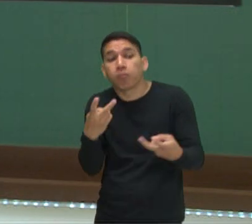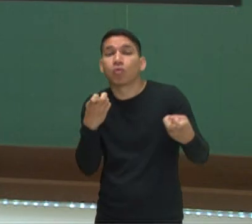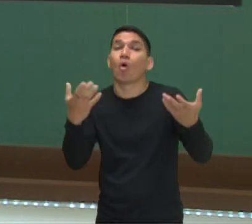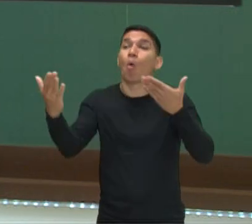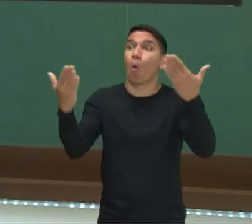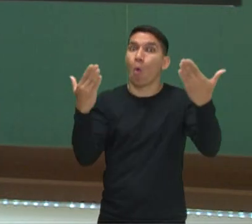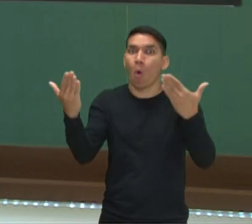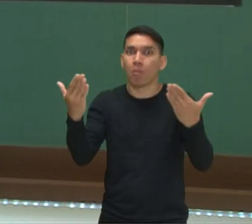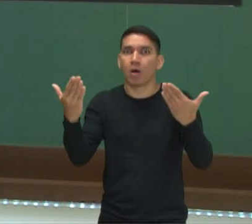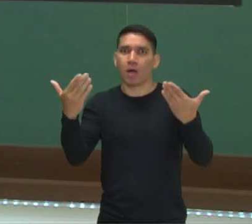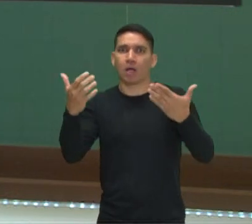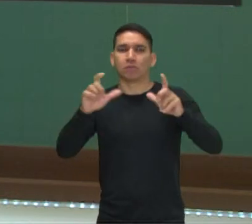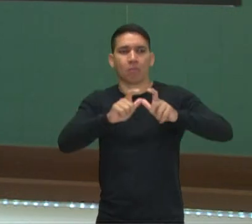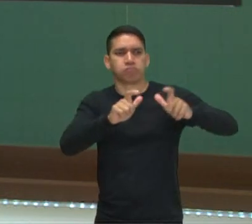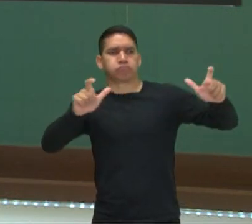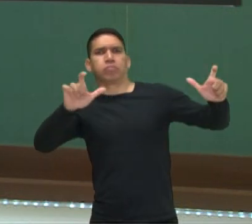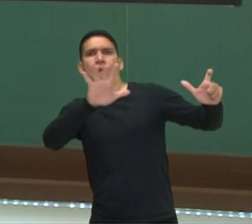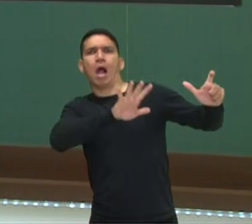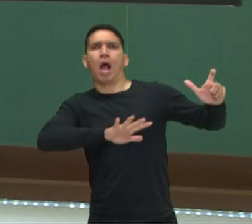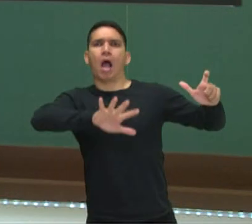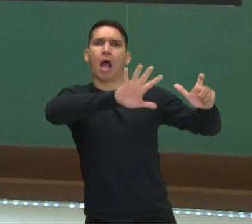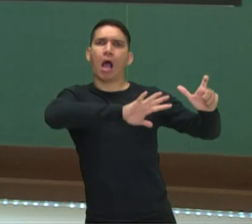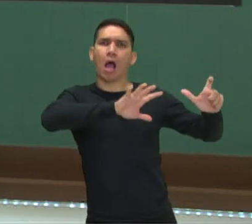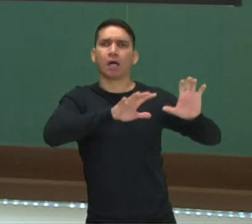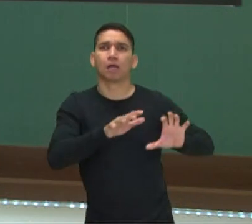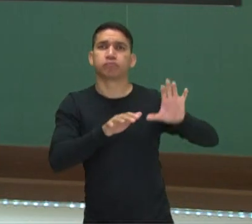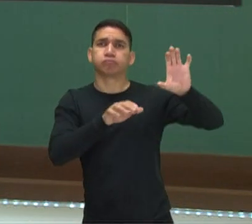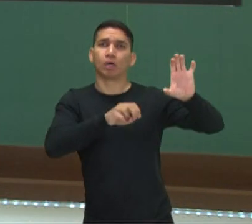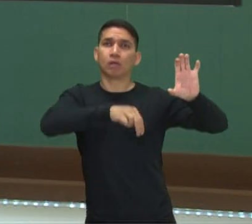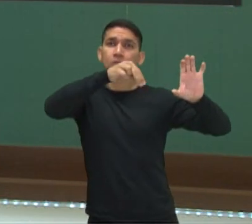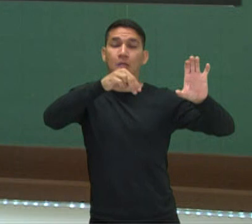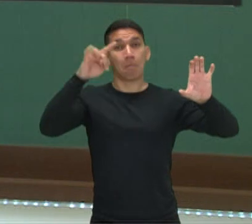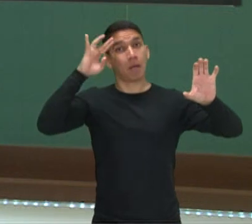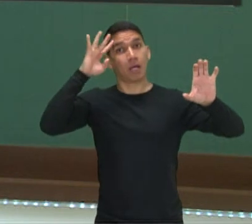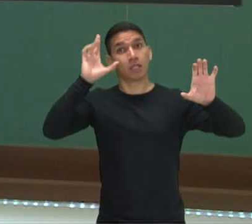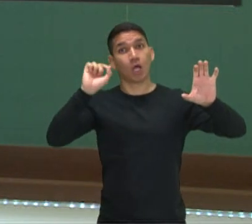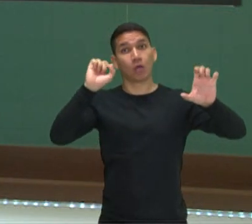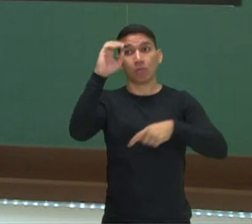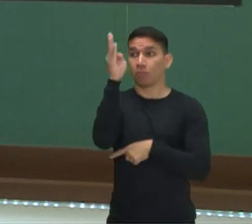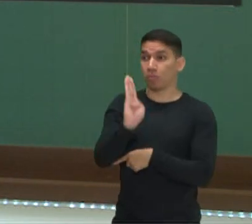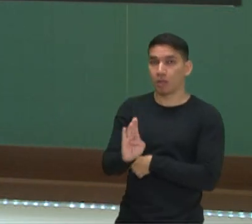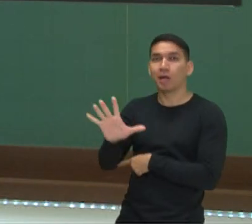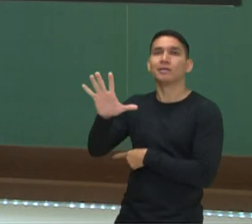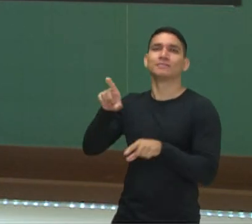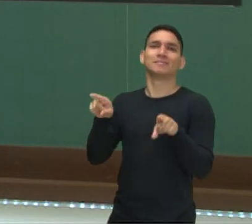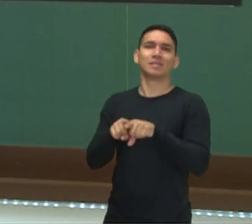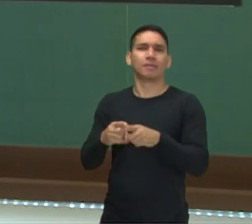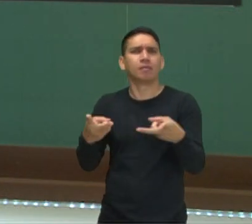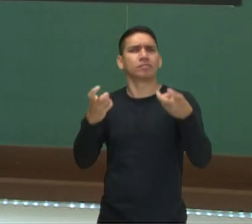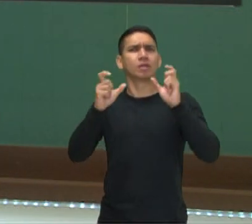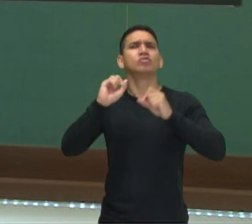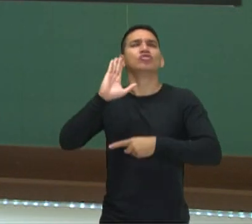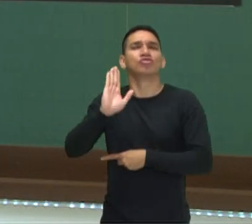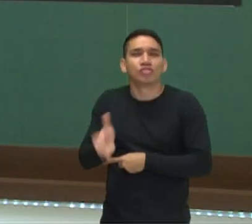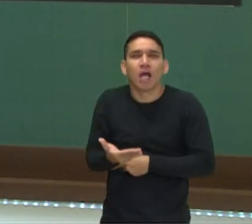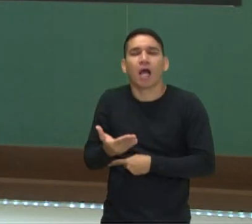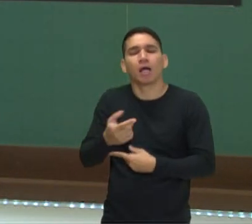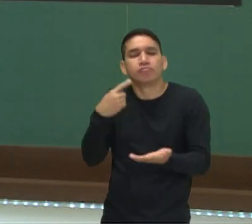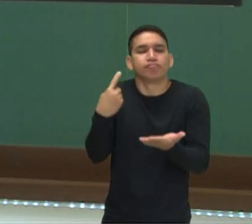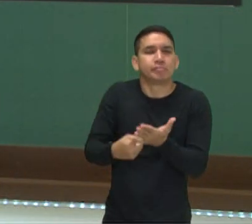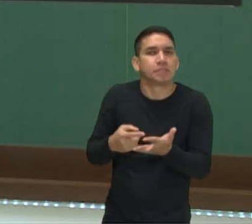o tamanho da região ali, pensando na proporção do Brasil também. Então vejam que já conseguimos estabelecer aqui